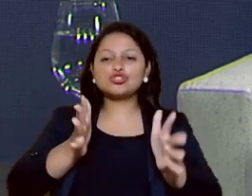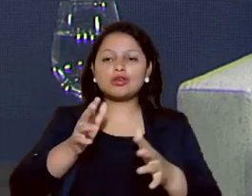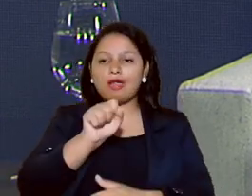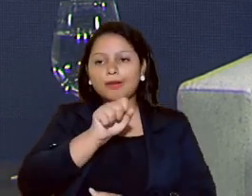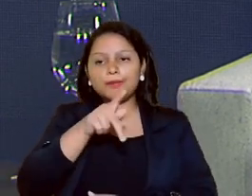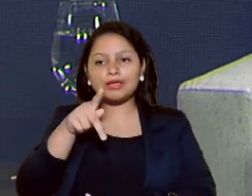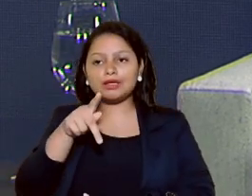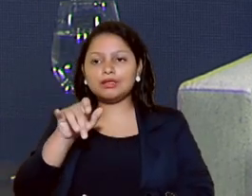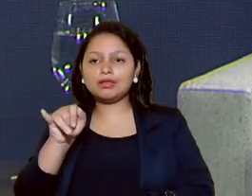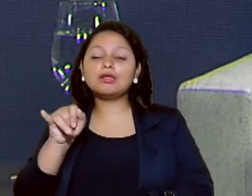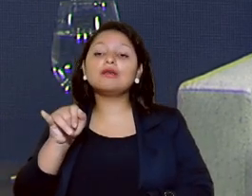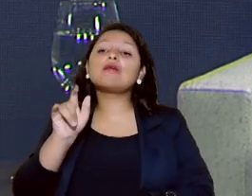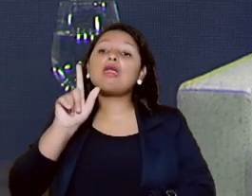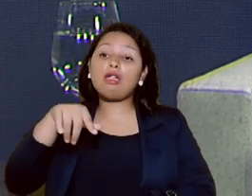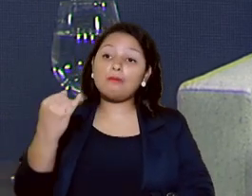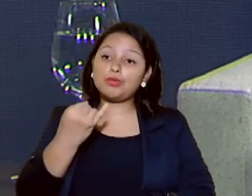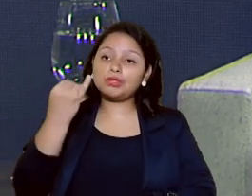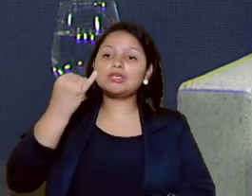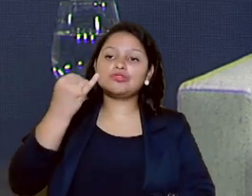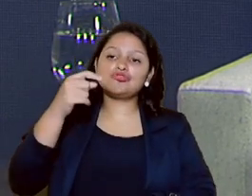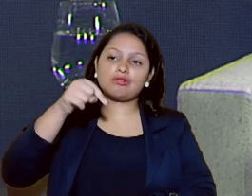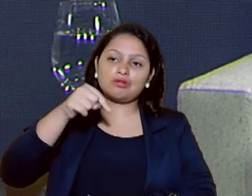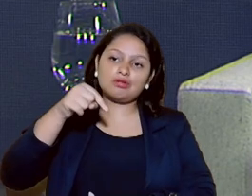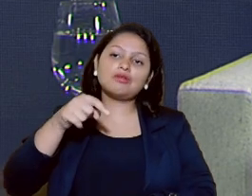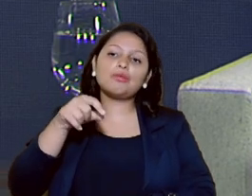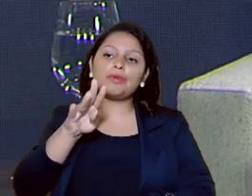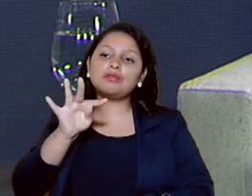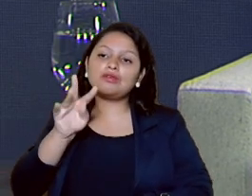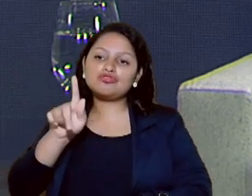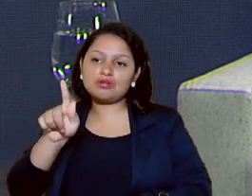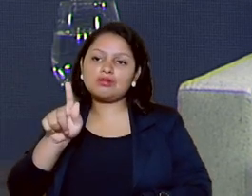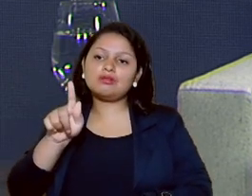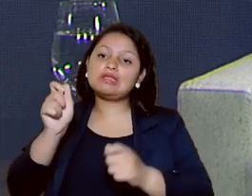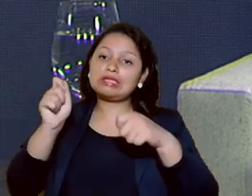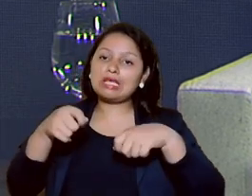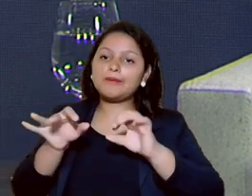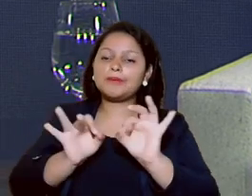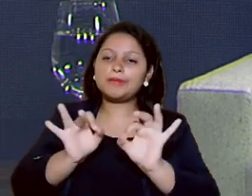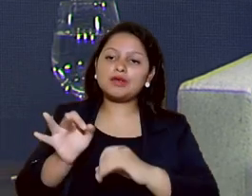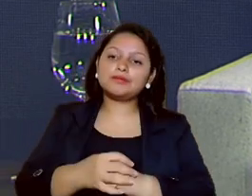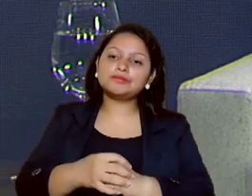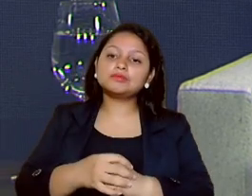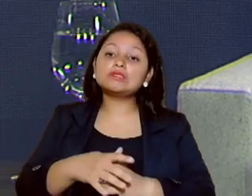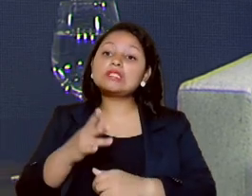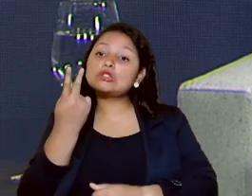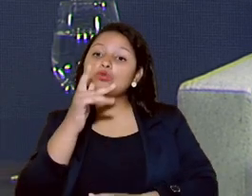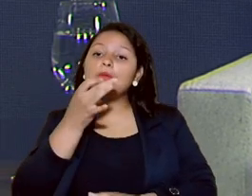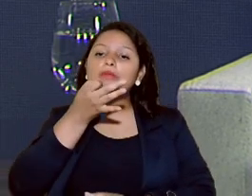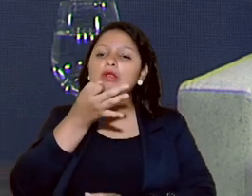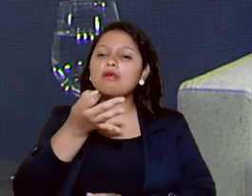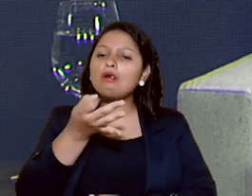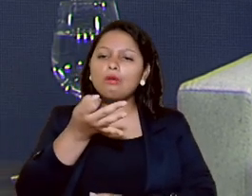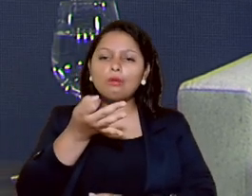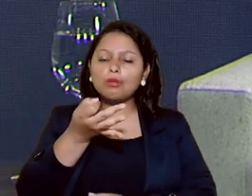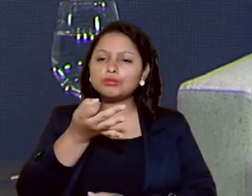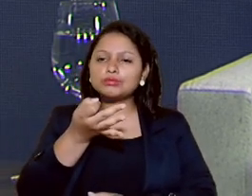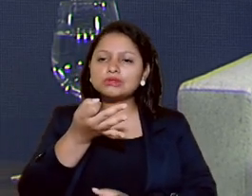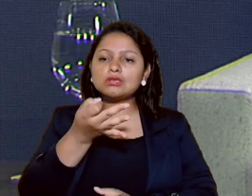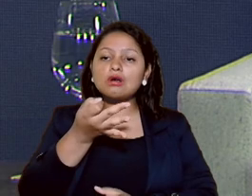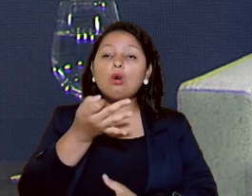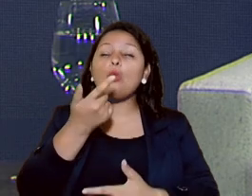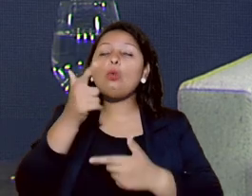né O que é fundamental aqui para o imbético nessa é possível na opinião de vocês é quais outras